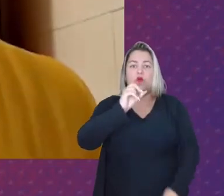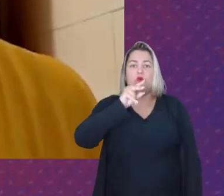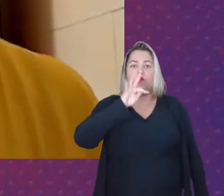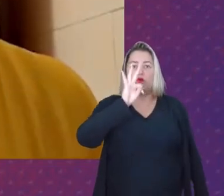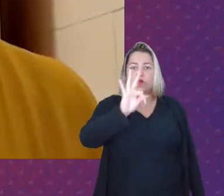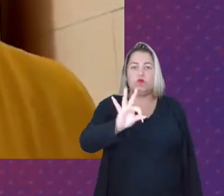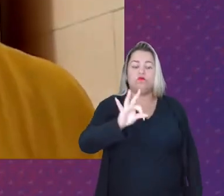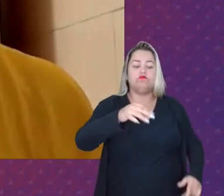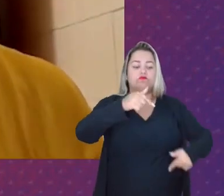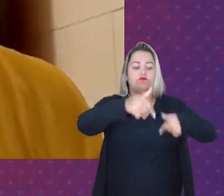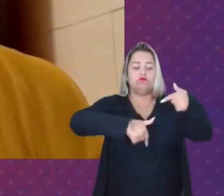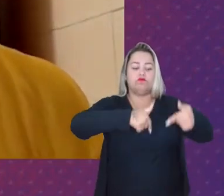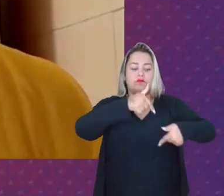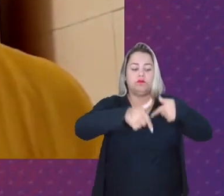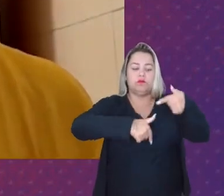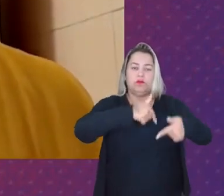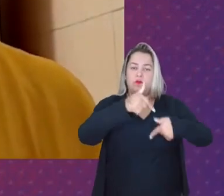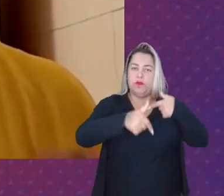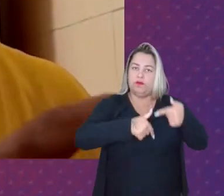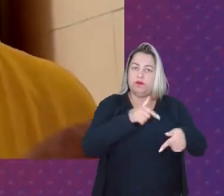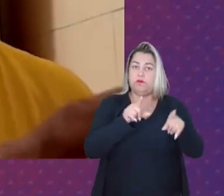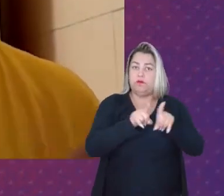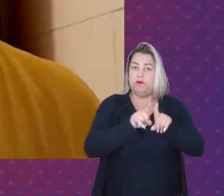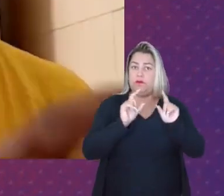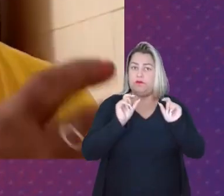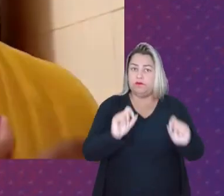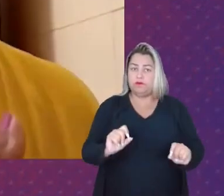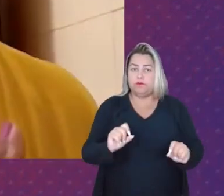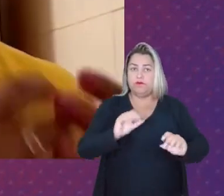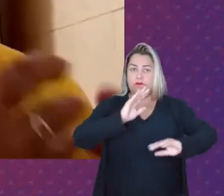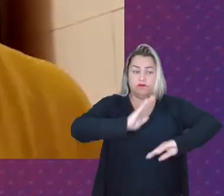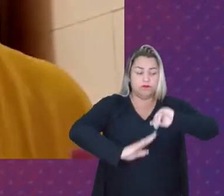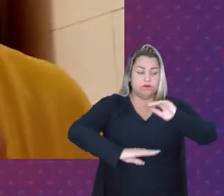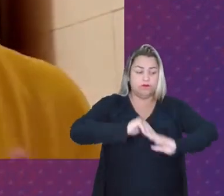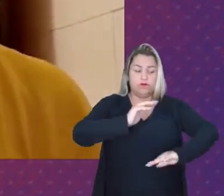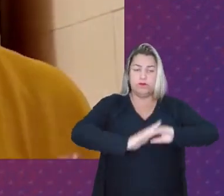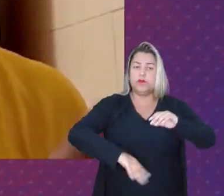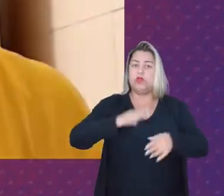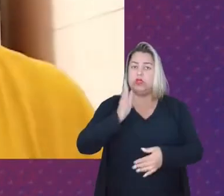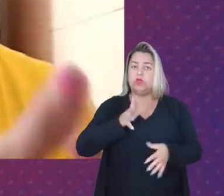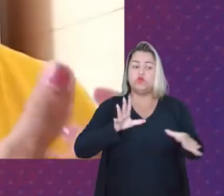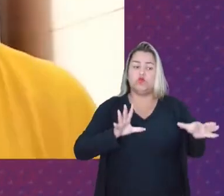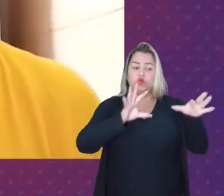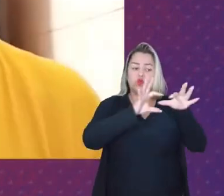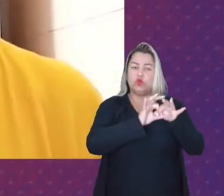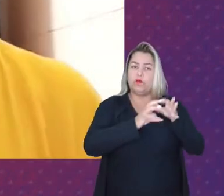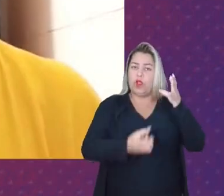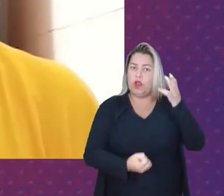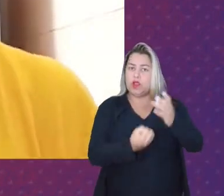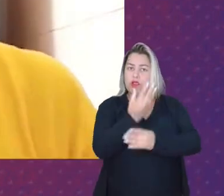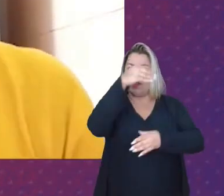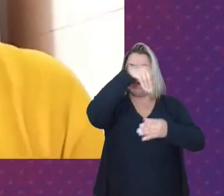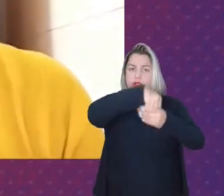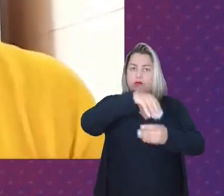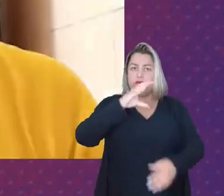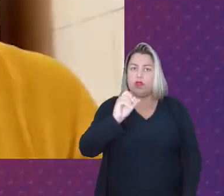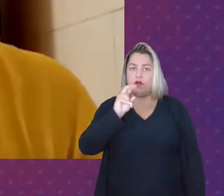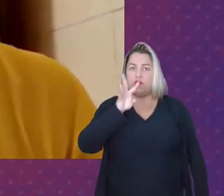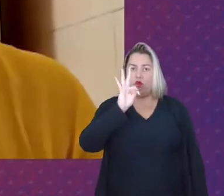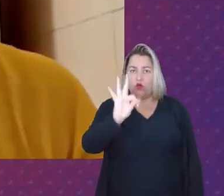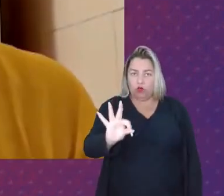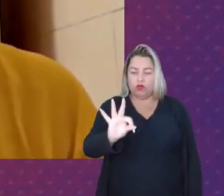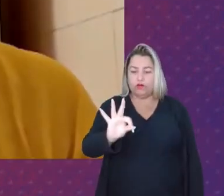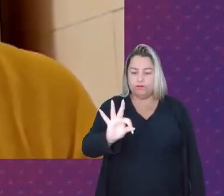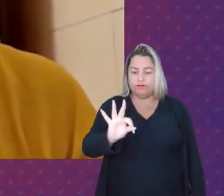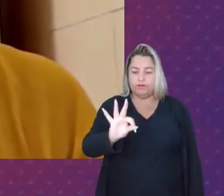Central Única dos Trabalhadores, e a qual a FENATRAD já nasceu filiada, né, já foi criada dentro da ACUT,